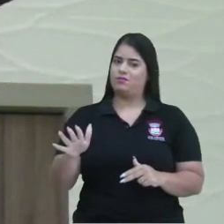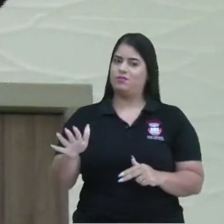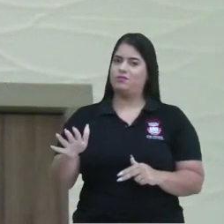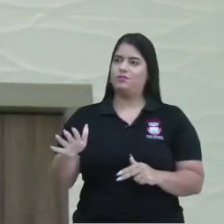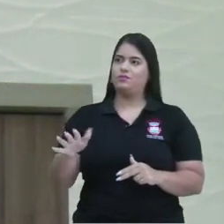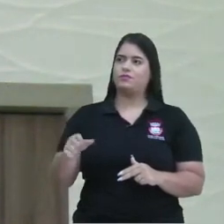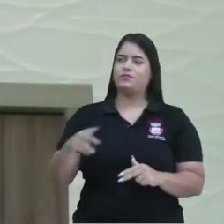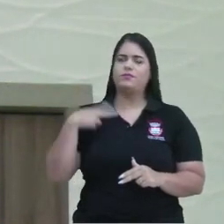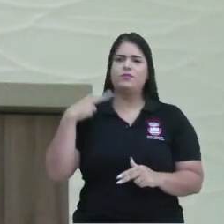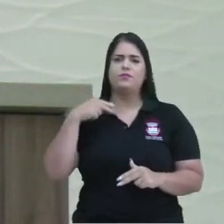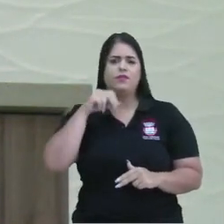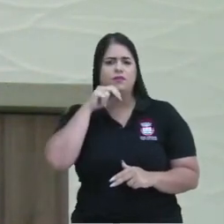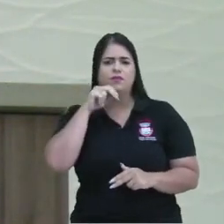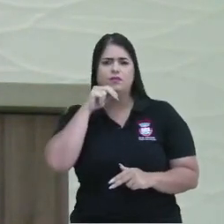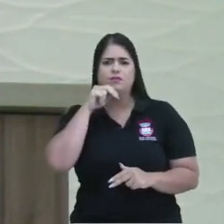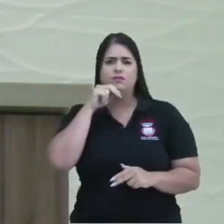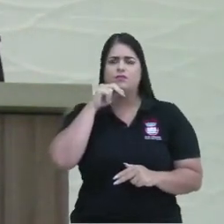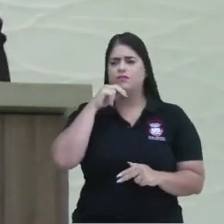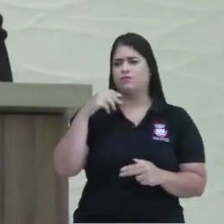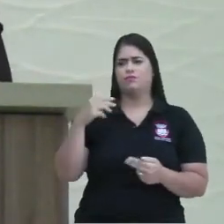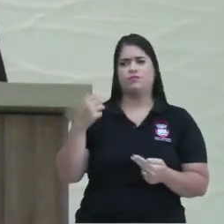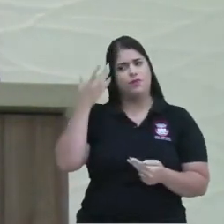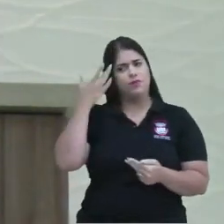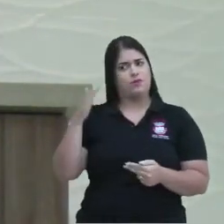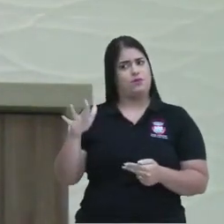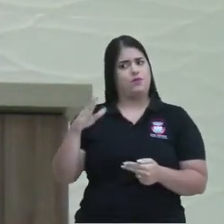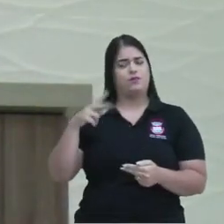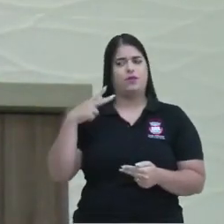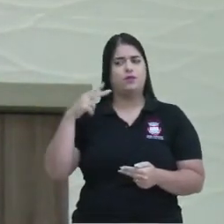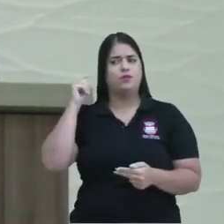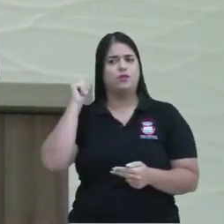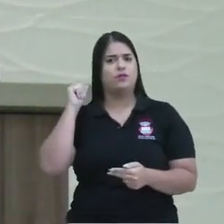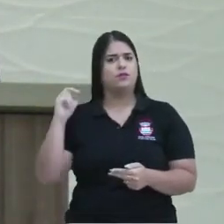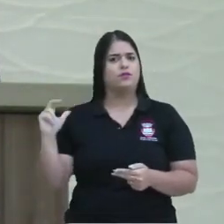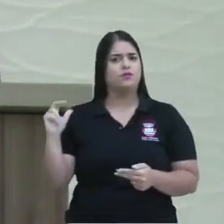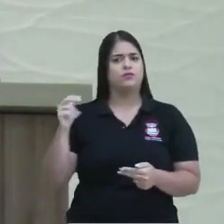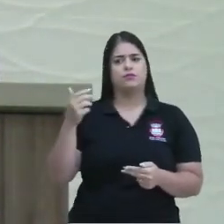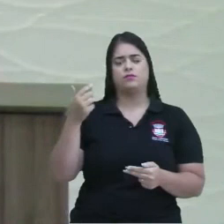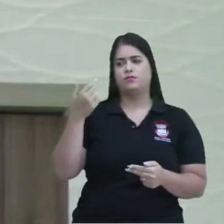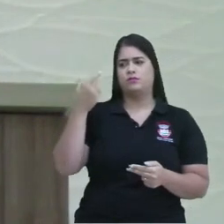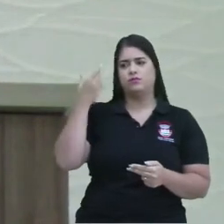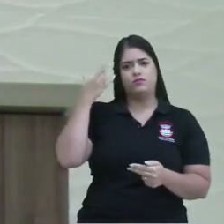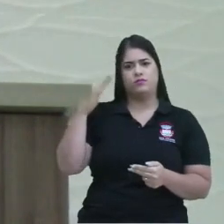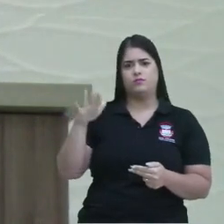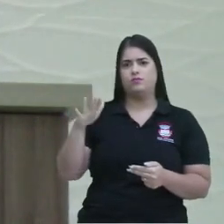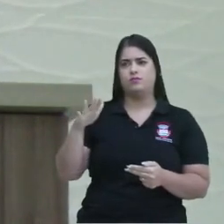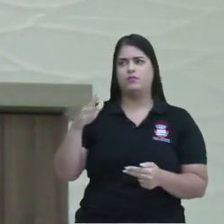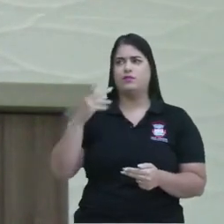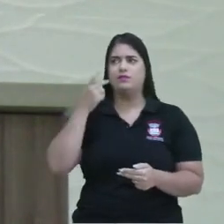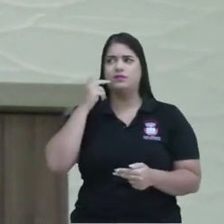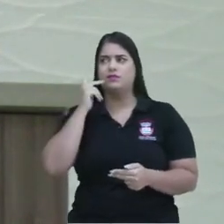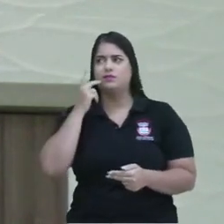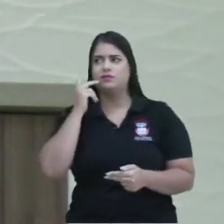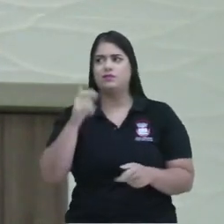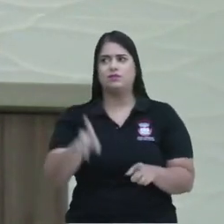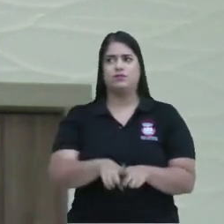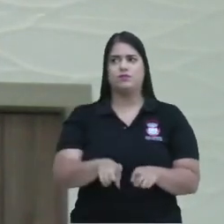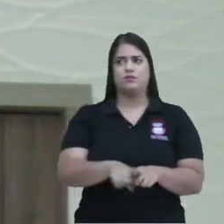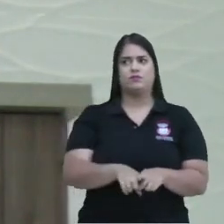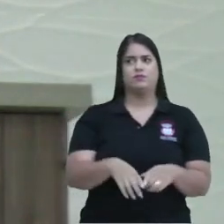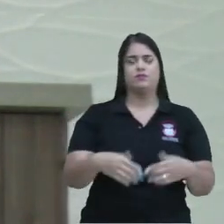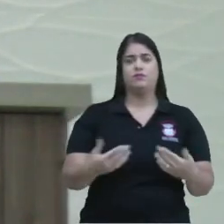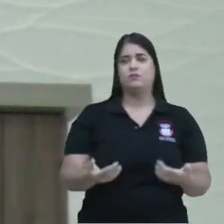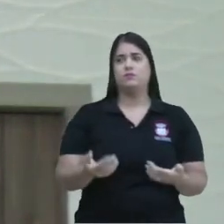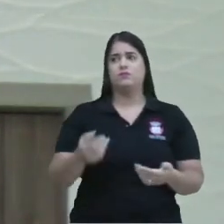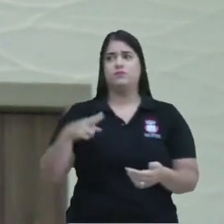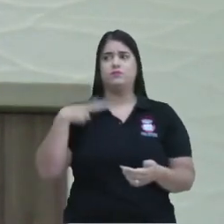Nilton não foi para essa prestação de conta. O vereador Avanildo não foi para essa prestação de conta. O vereador Padre não foi para essa prestação de conta. O vereador Nilton